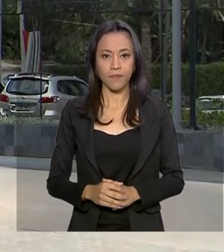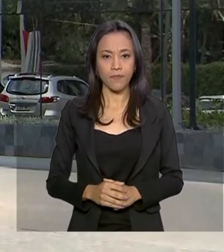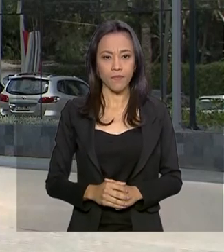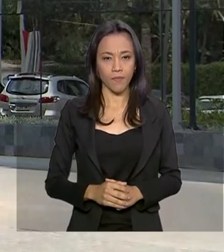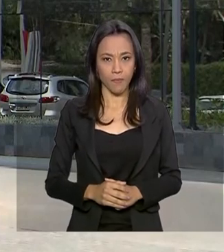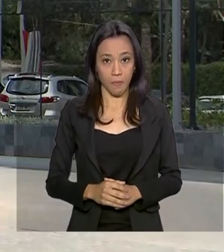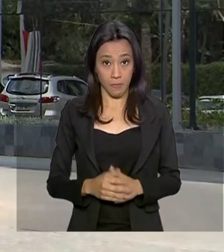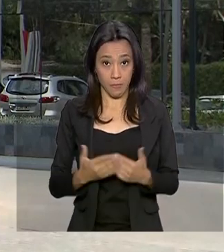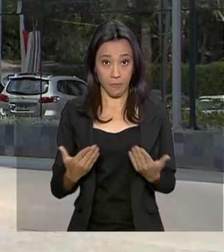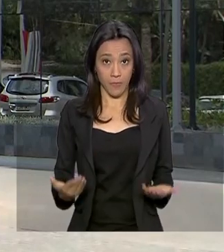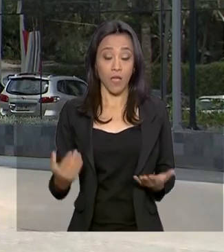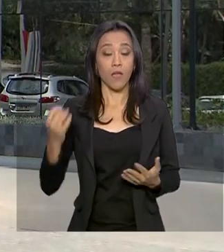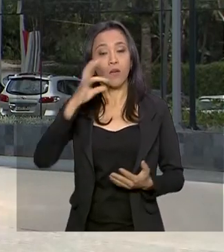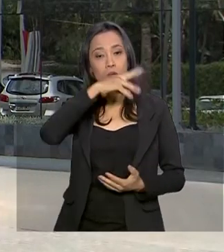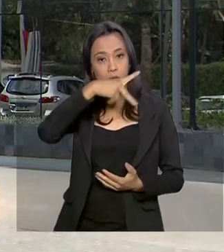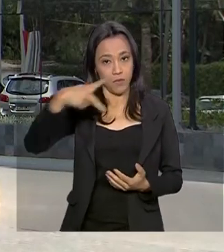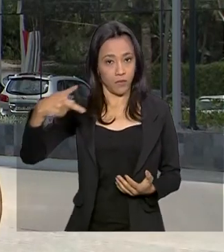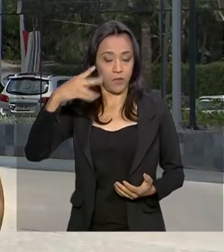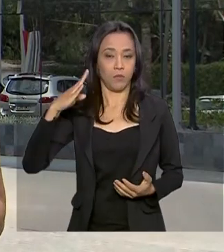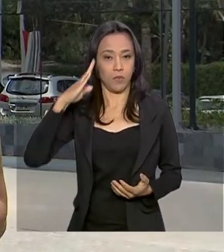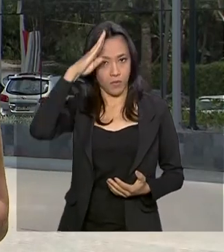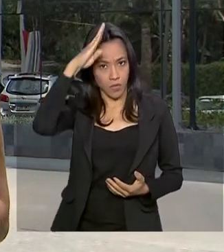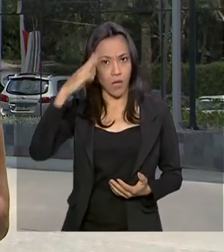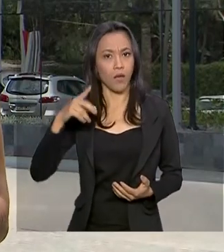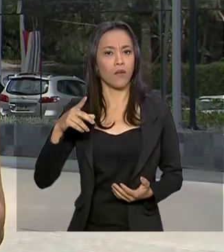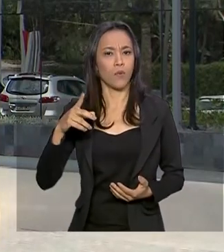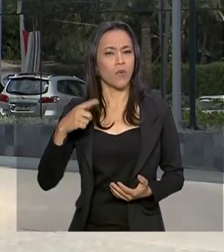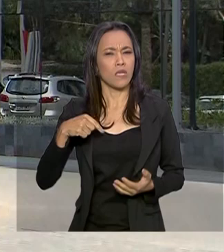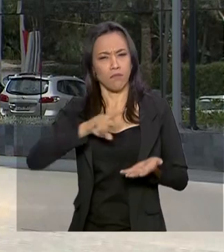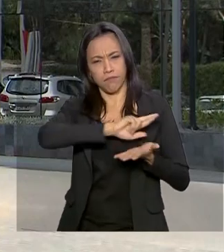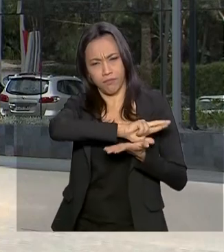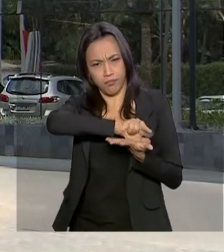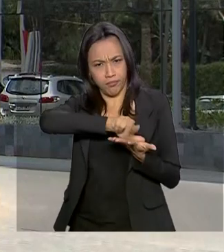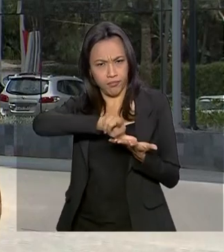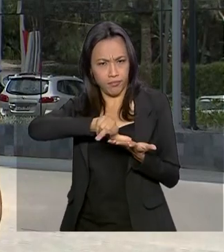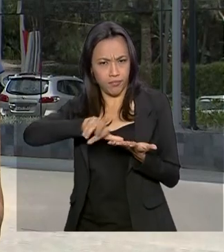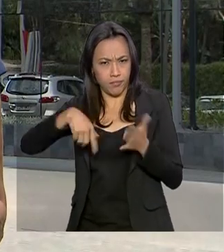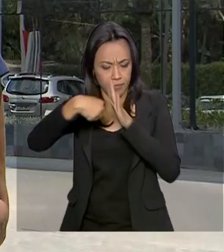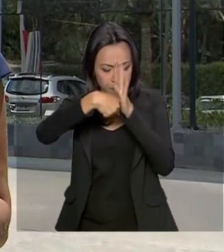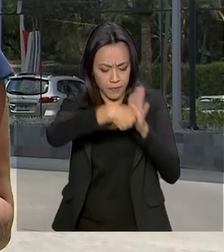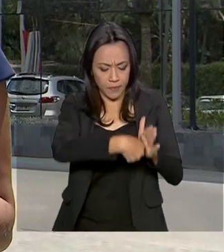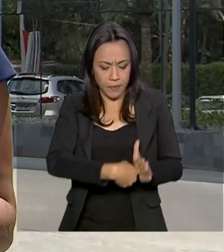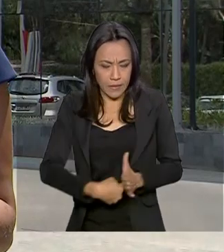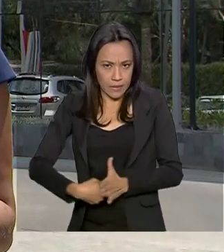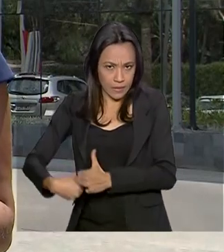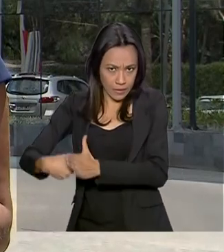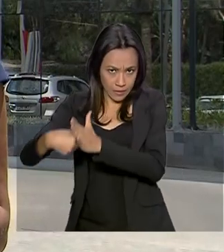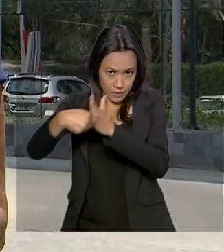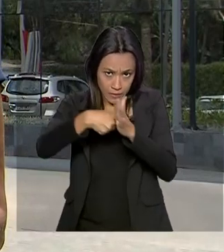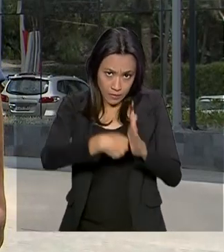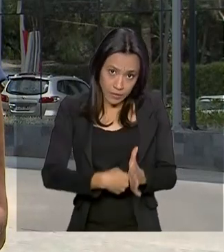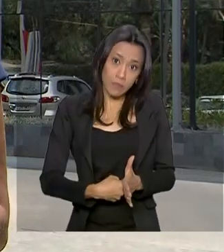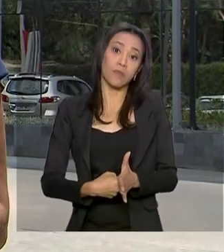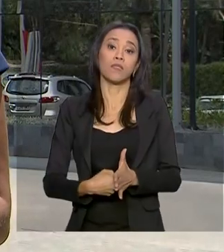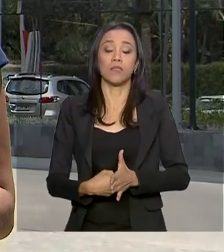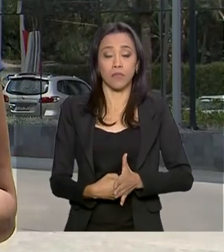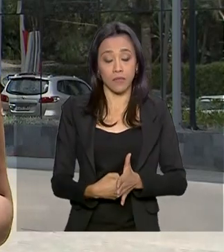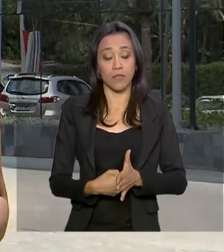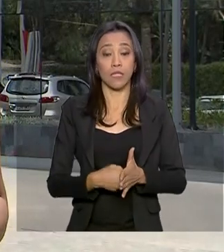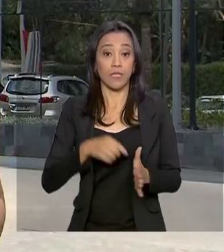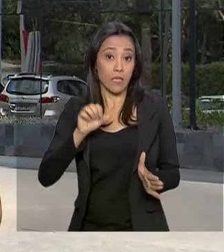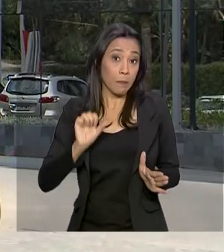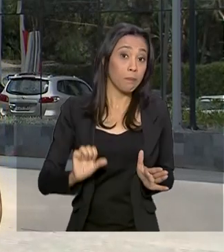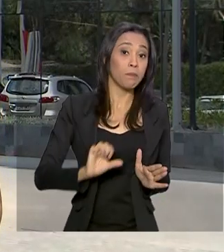o presidente jair bolsonaro passou por uma série de exames é passou por uma série de exames nessa